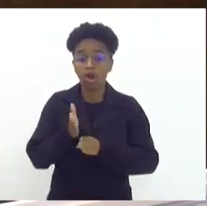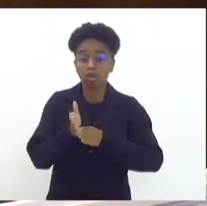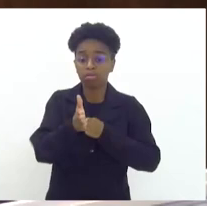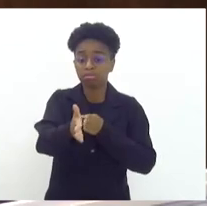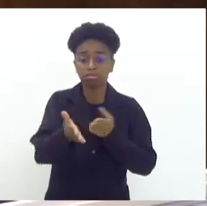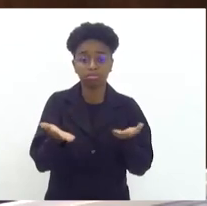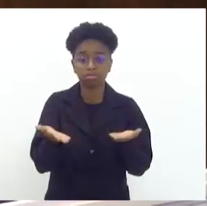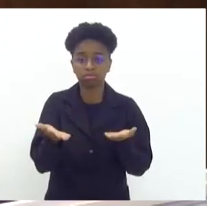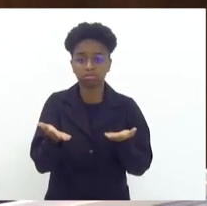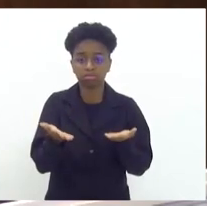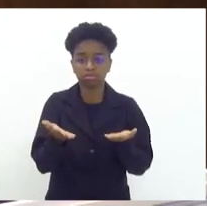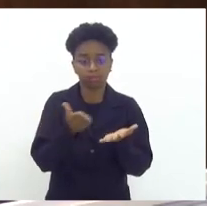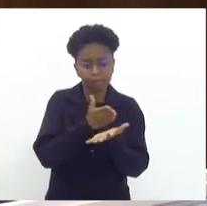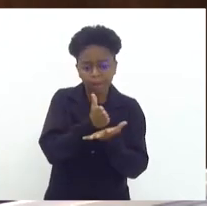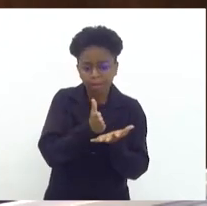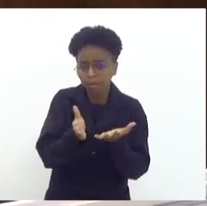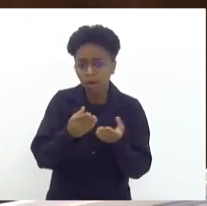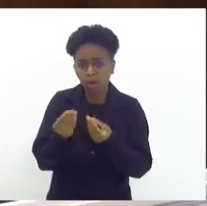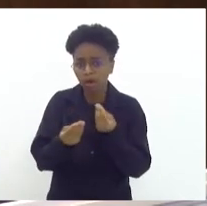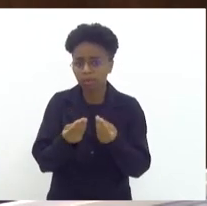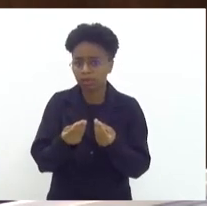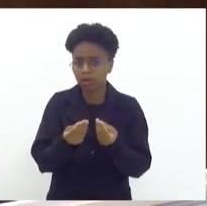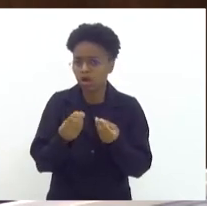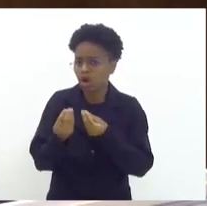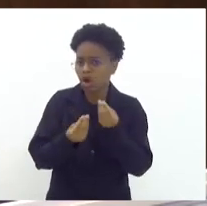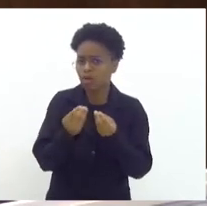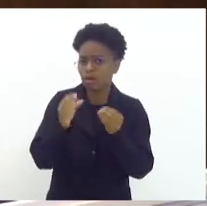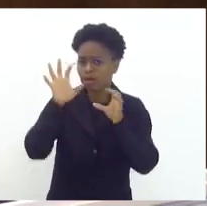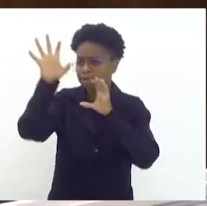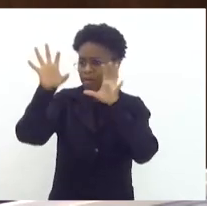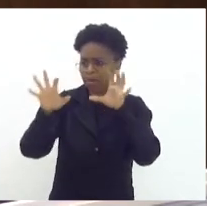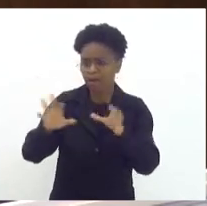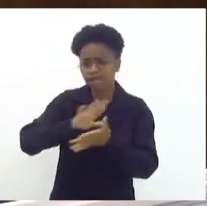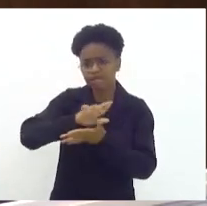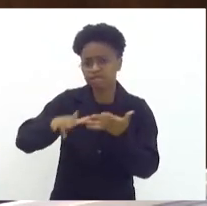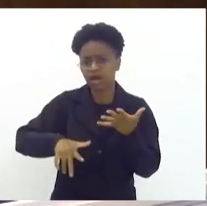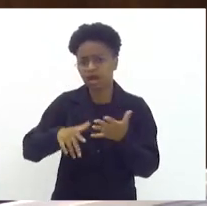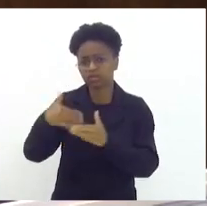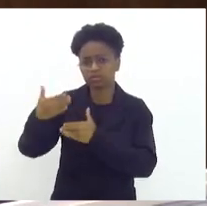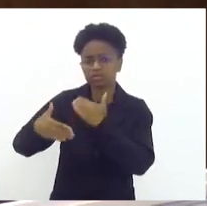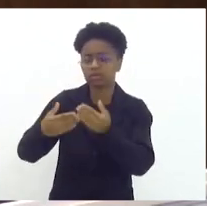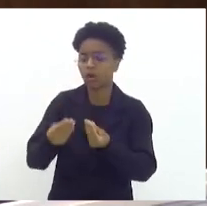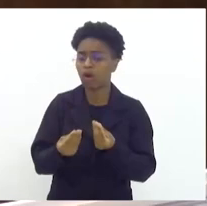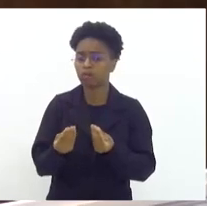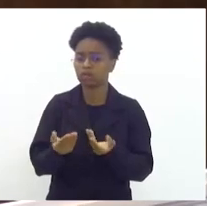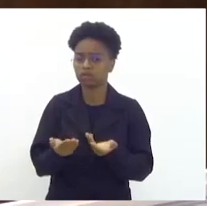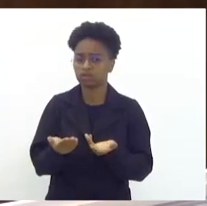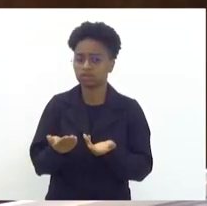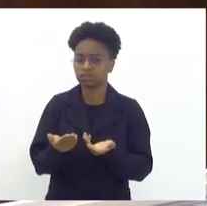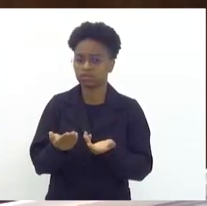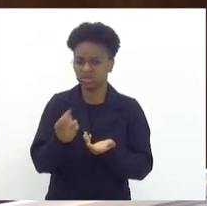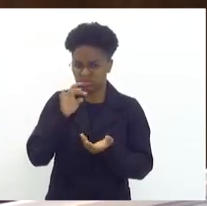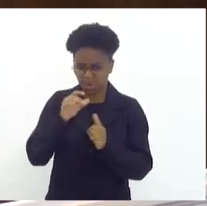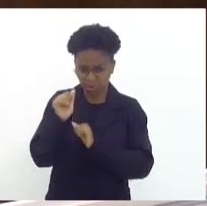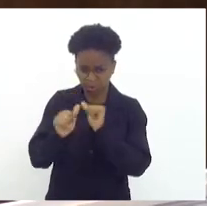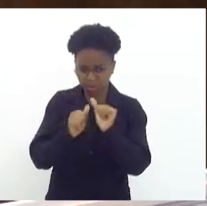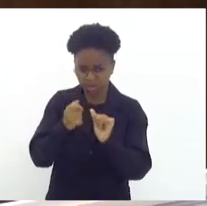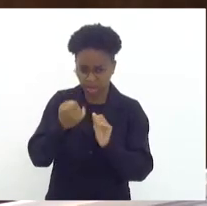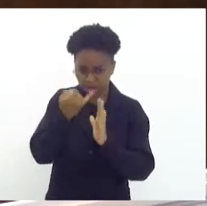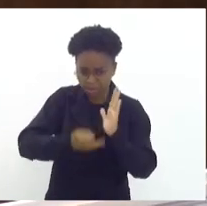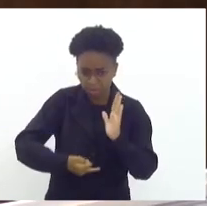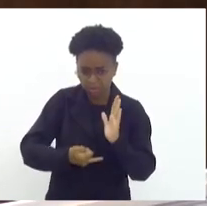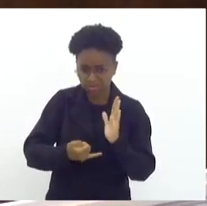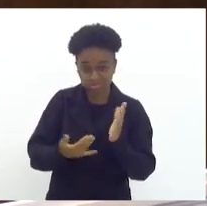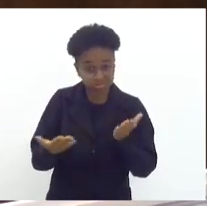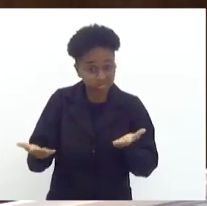como é que as diversas regiões desse país vão se desenvolver só mudando a carga tributária